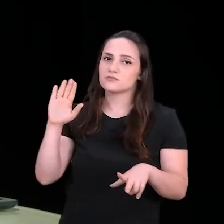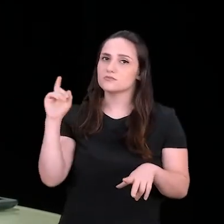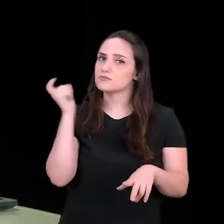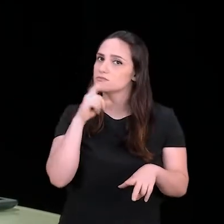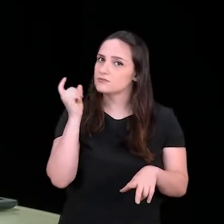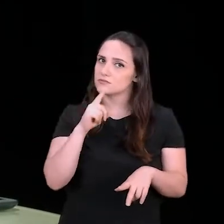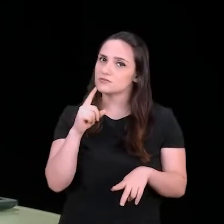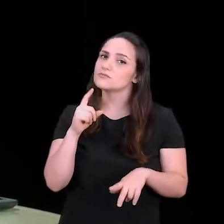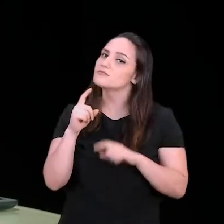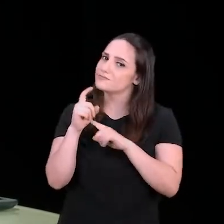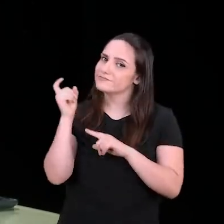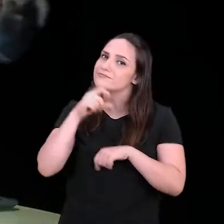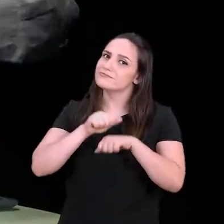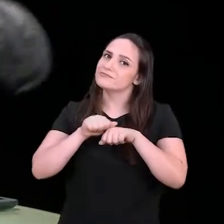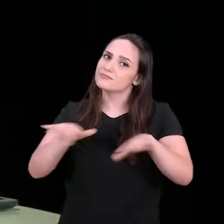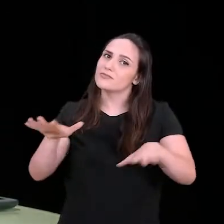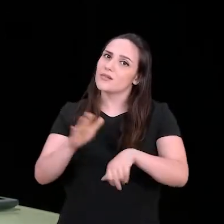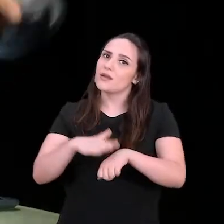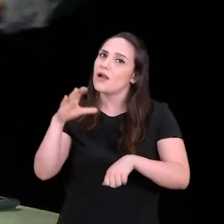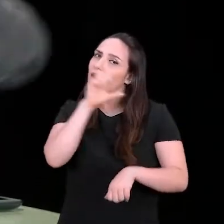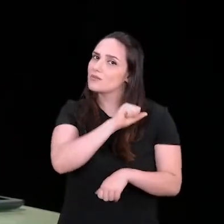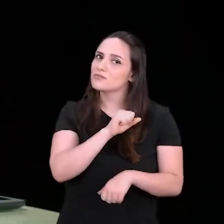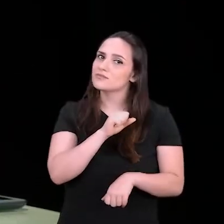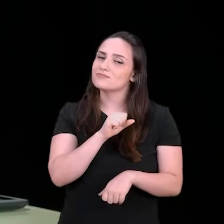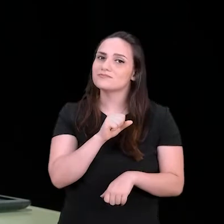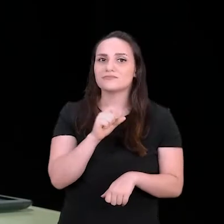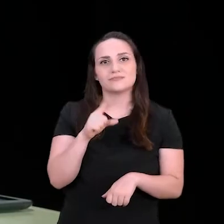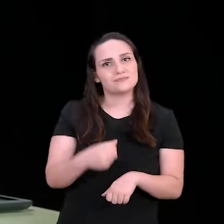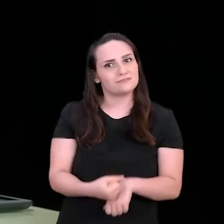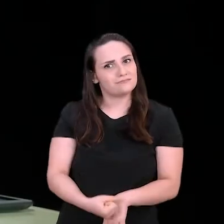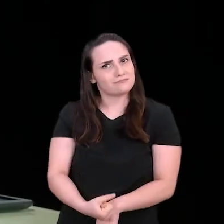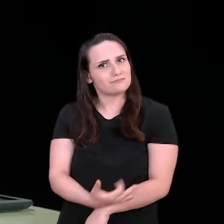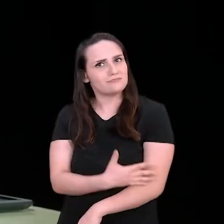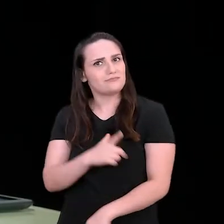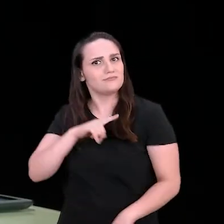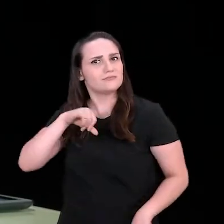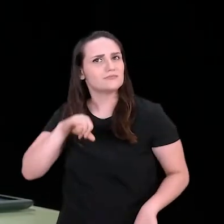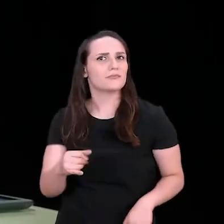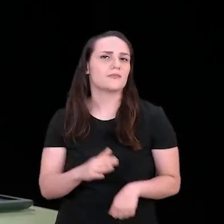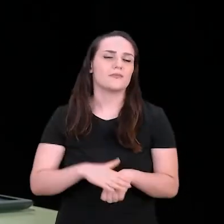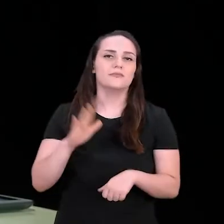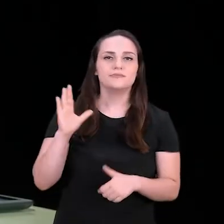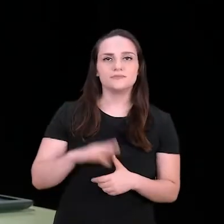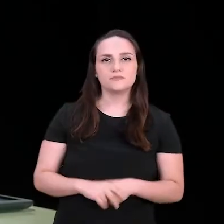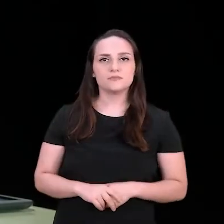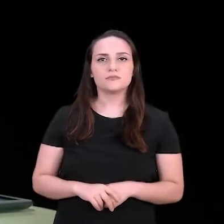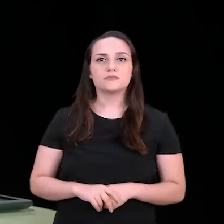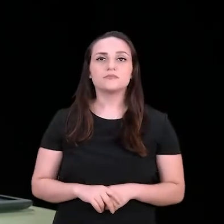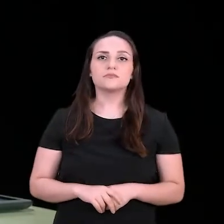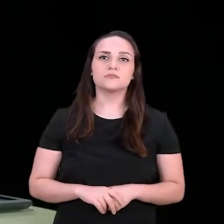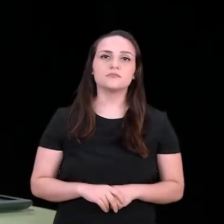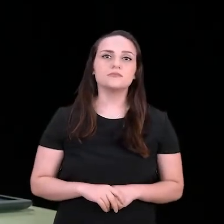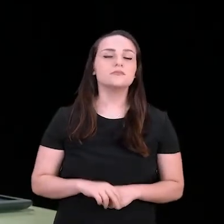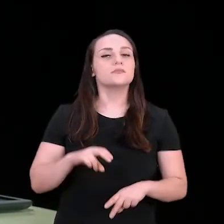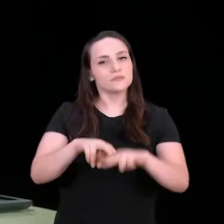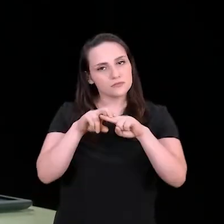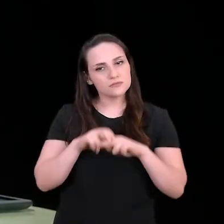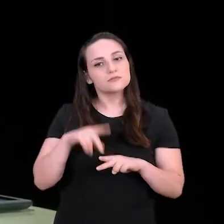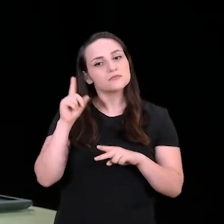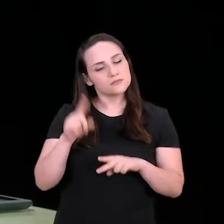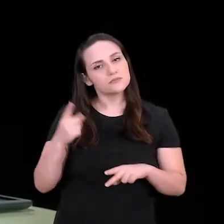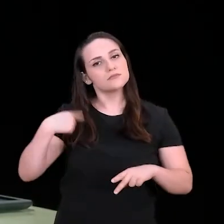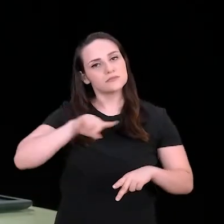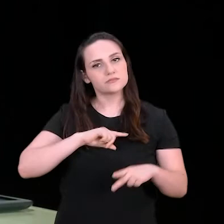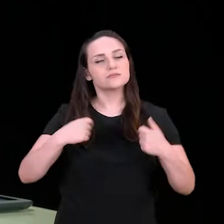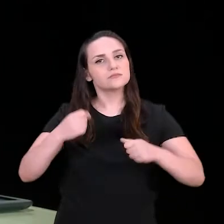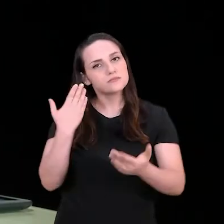que tem chegado muito mais rápido, muito mais emocionante, muito mais cheio de possibilidades, né? E aí, isso de novo é mais um conteúdo para a